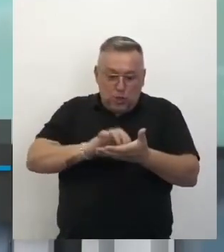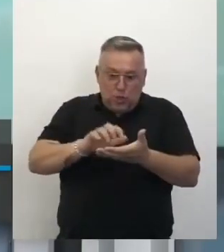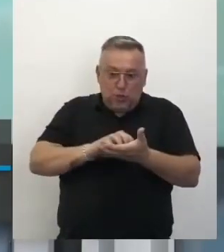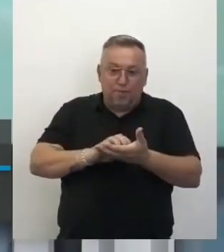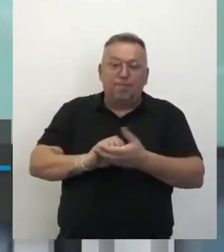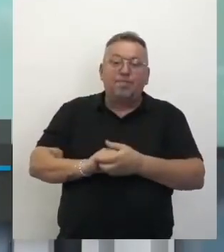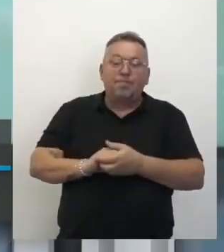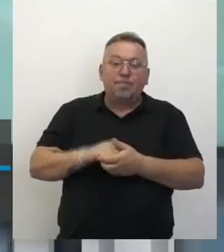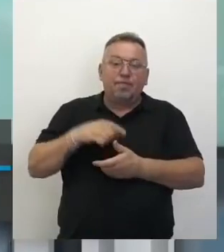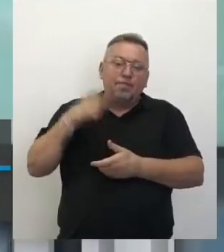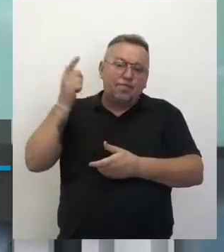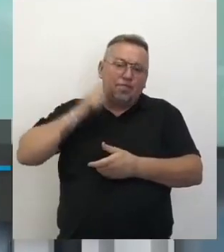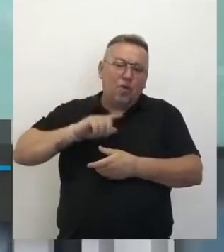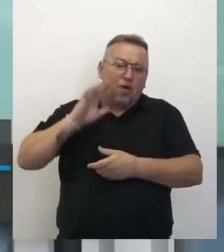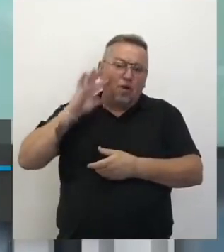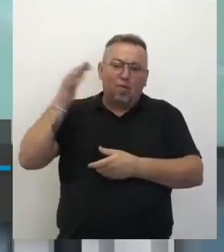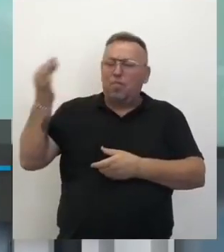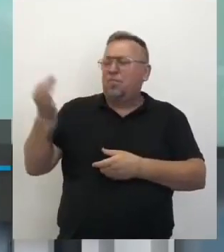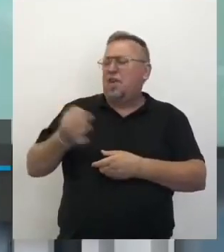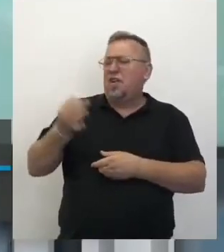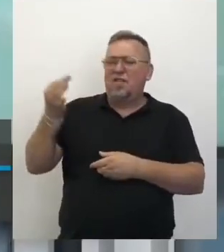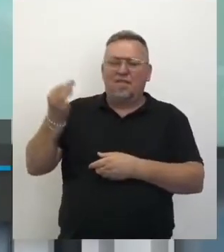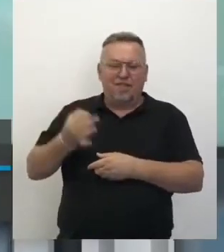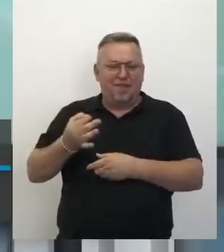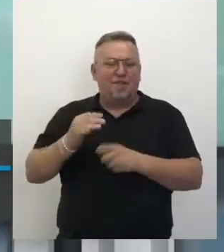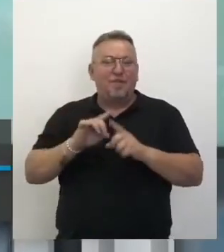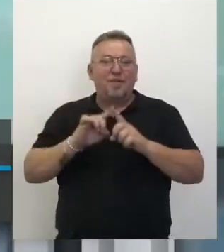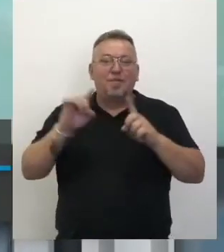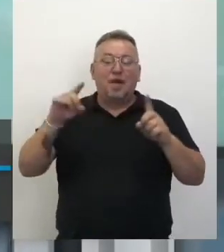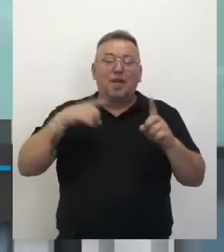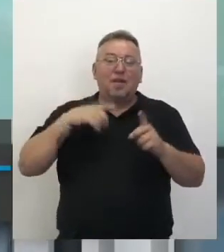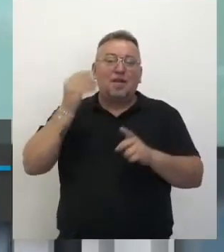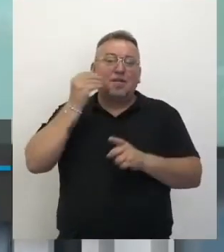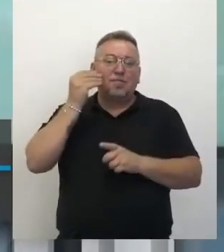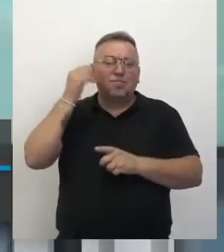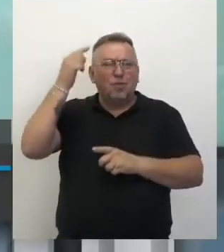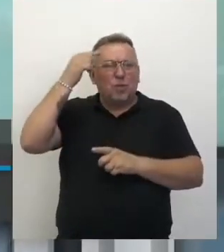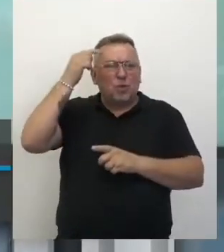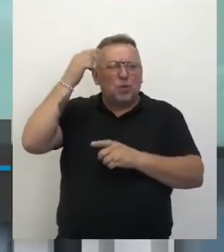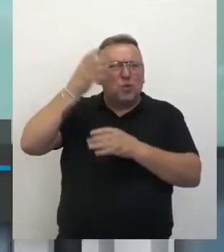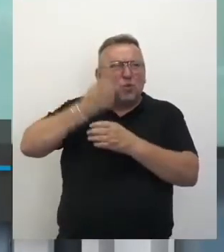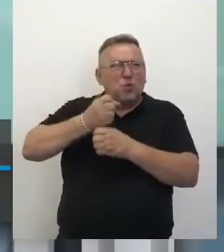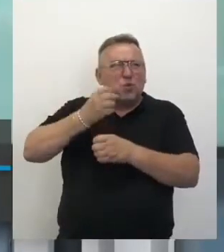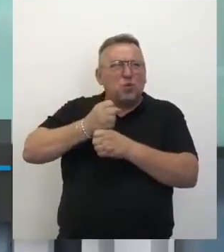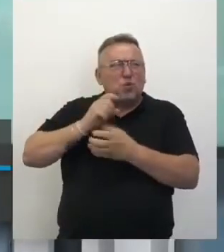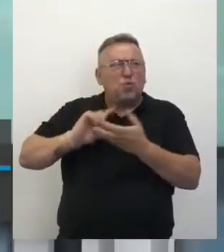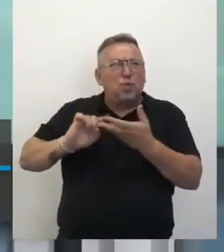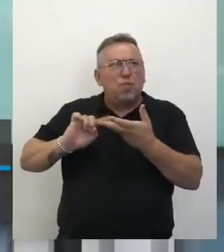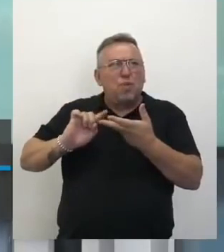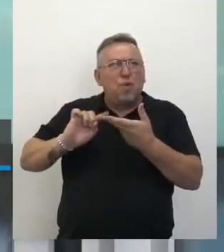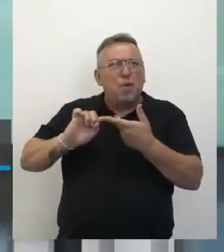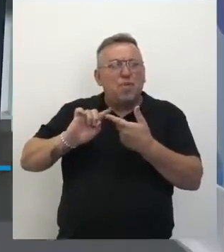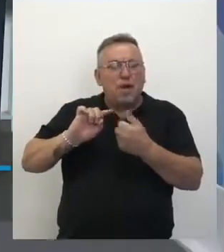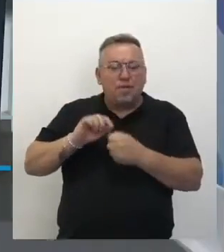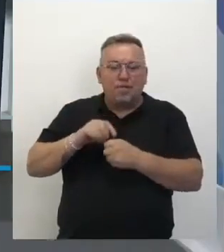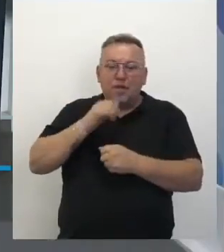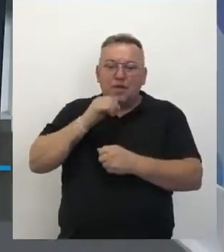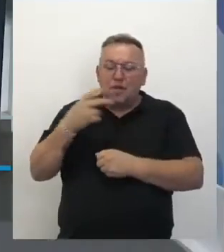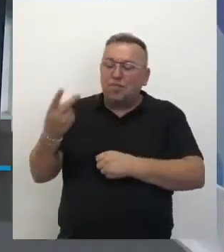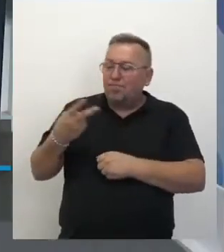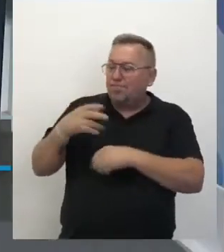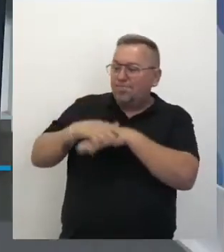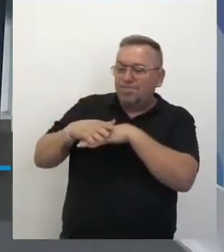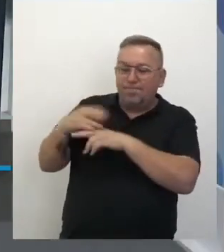certeza que vocês vão conseguir resolver exatamente o número. Mas tentem aí aproximar. Pensa, você tá lá conversando, tá eu e o